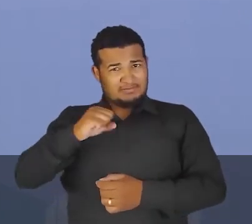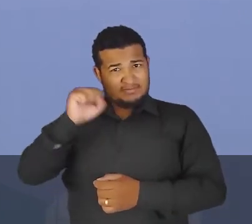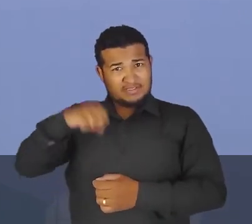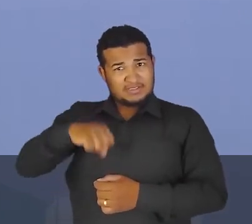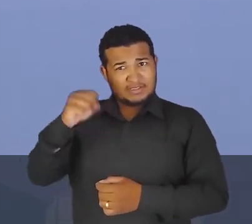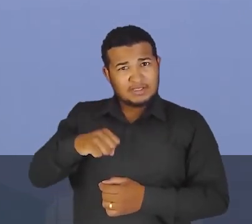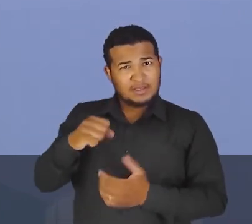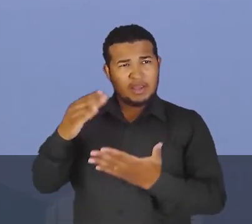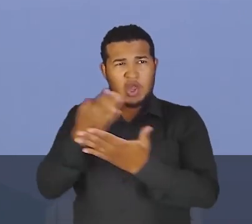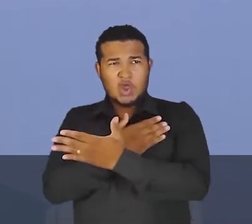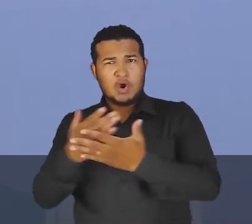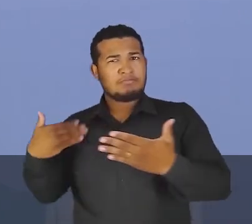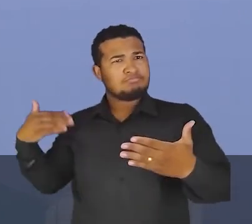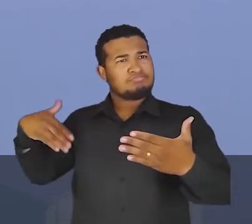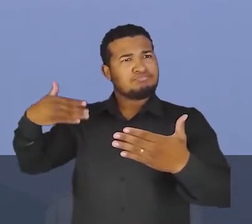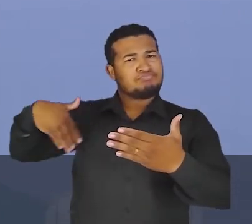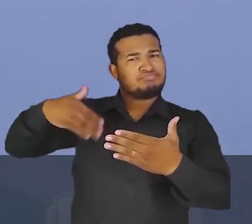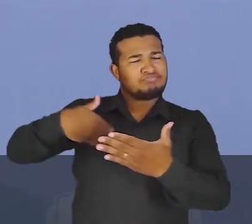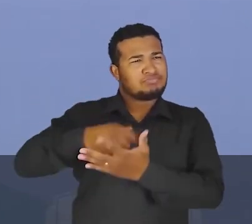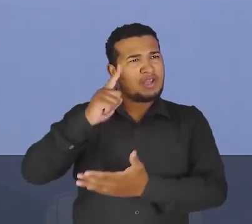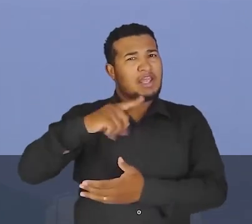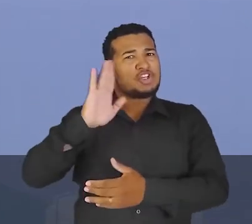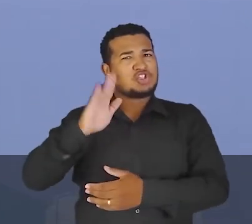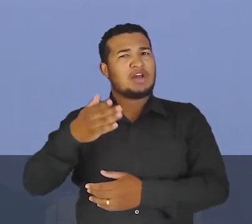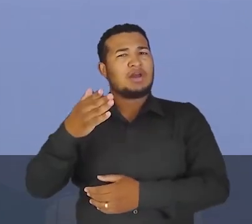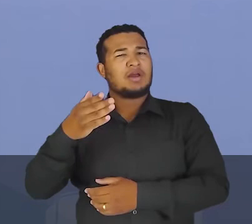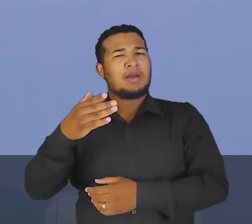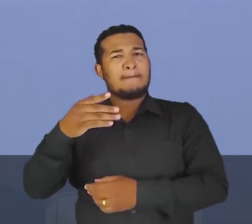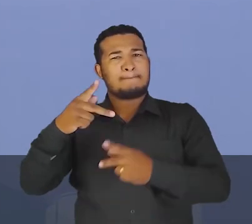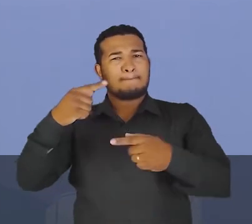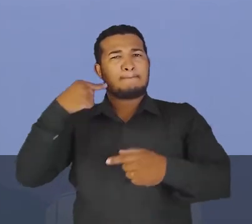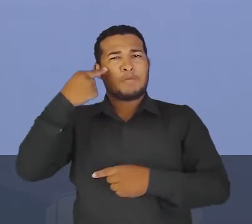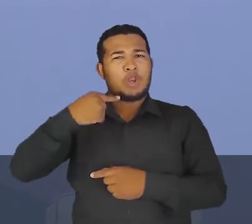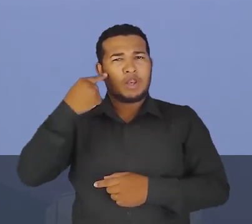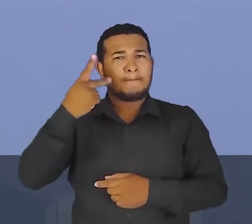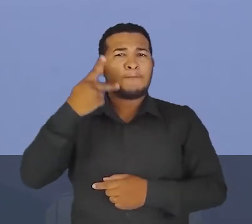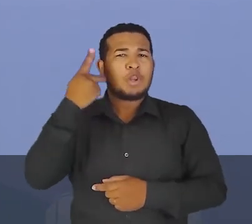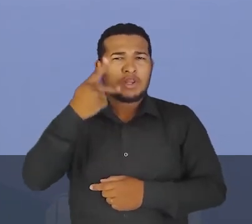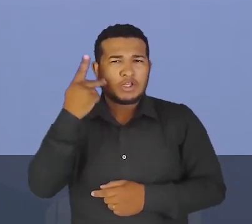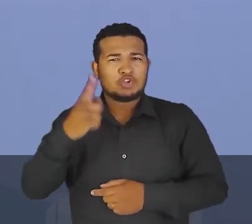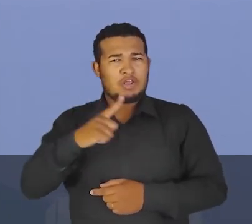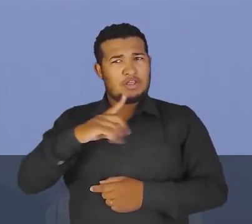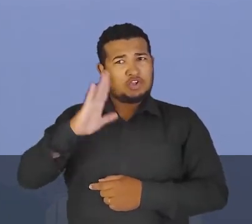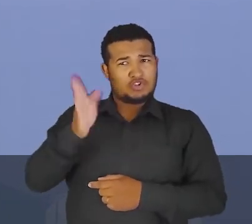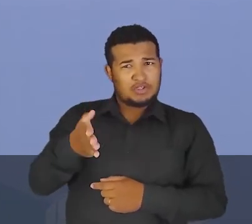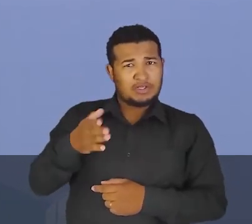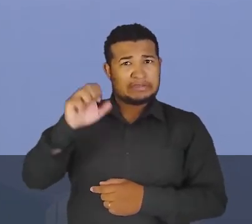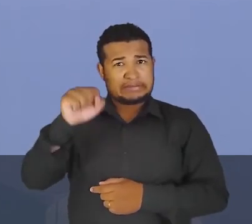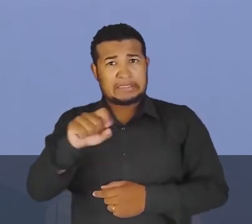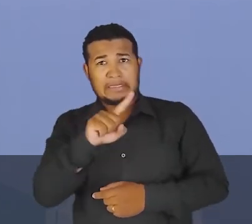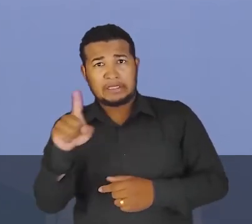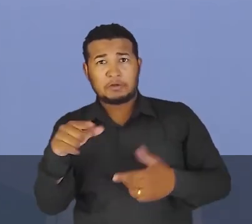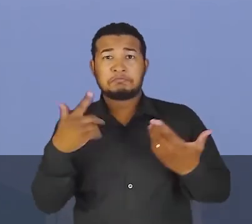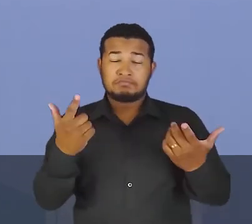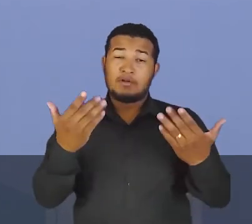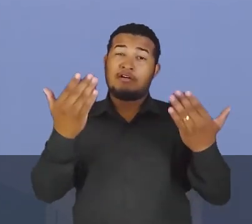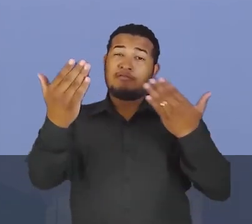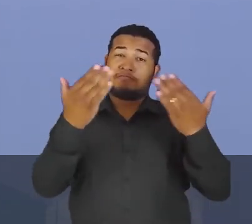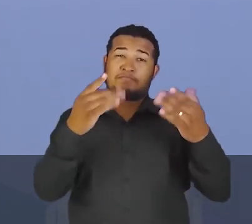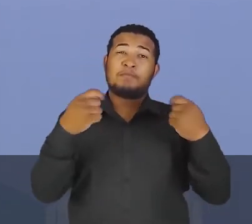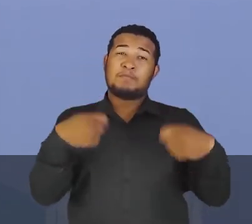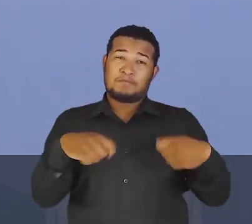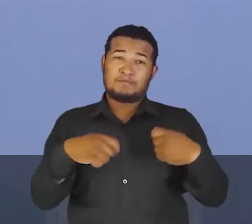pessoa já tem alguma trajetória na vida pública, se aquela pessoa já tem alguma experiência. Tenta analisar isso, porque